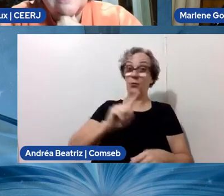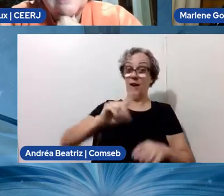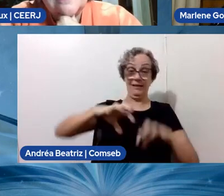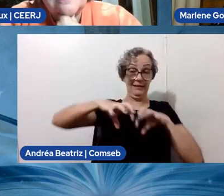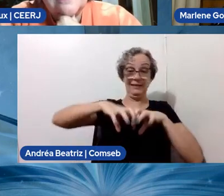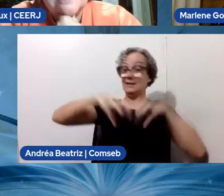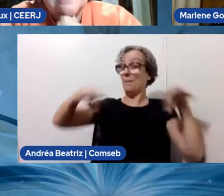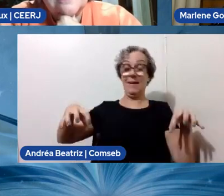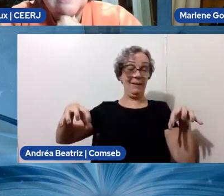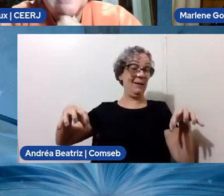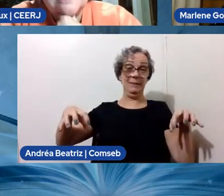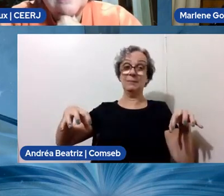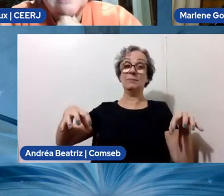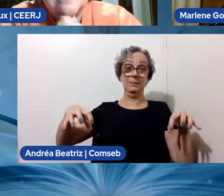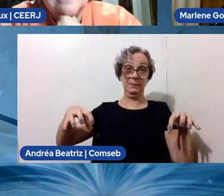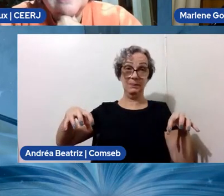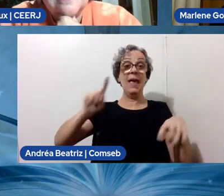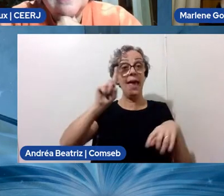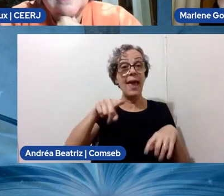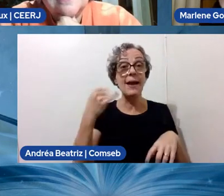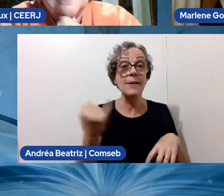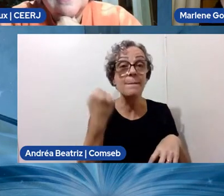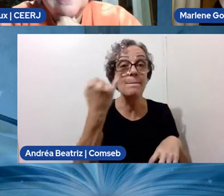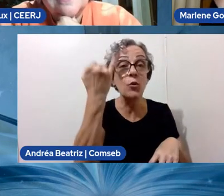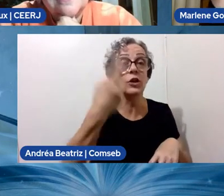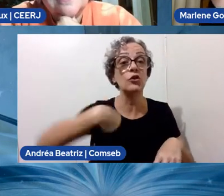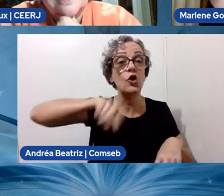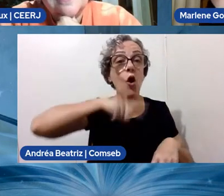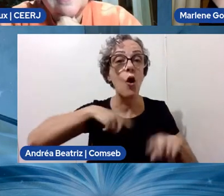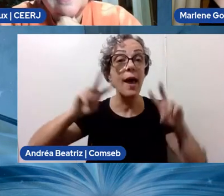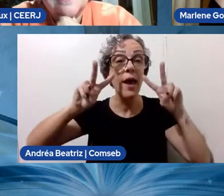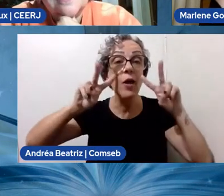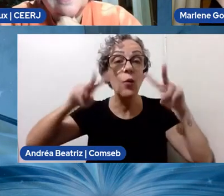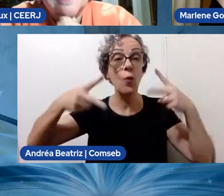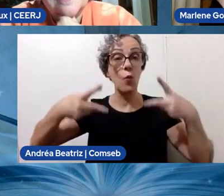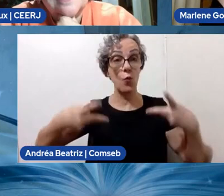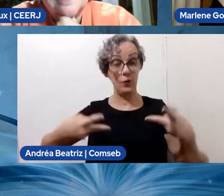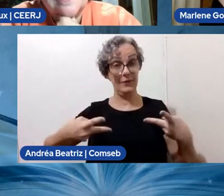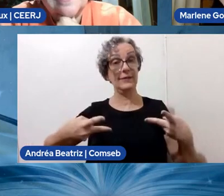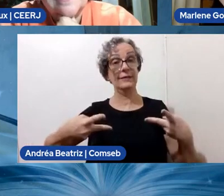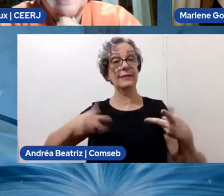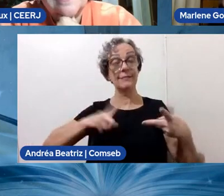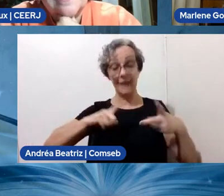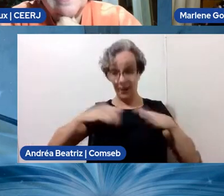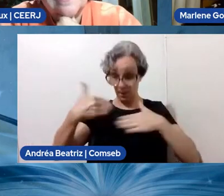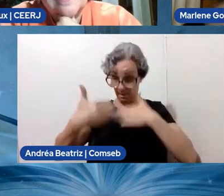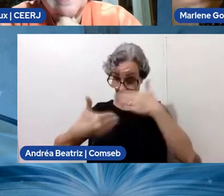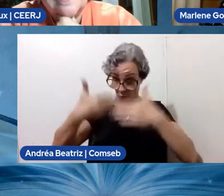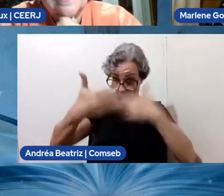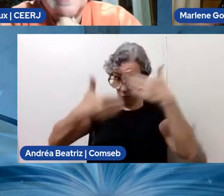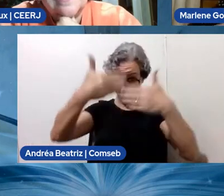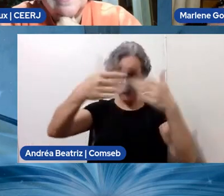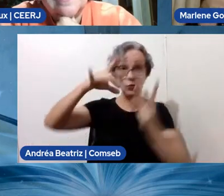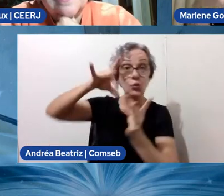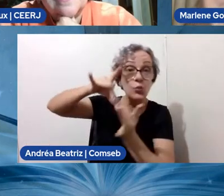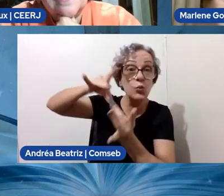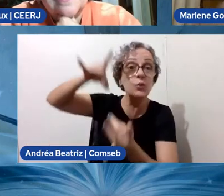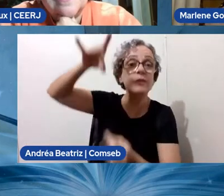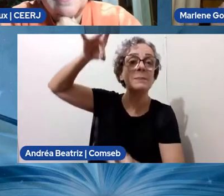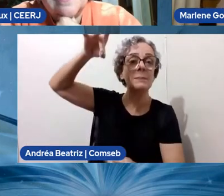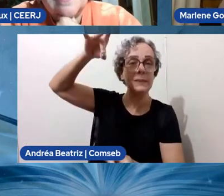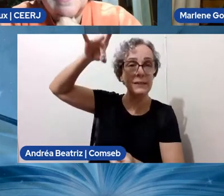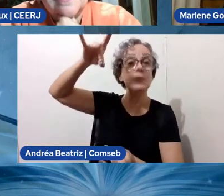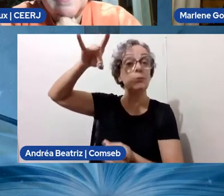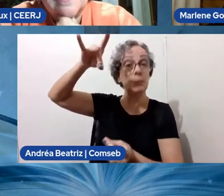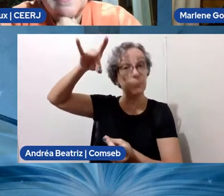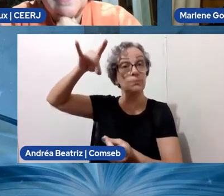separadamente. Então, é importante a gente reconhecer que existe, né, que esse progresso espiritual acontece, está